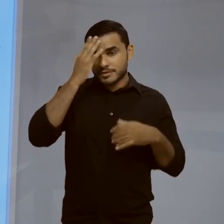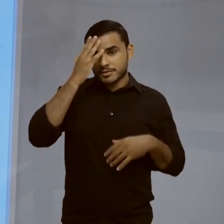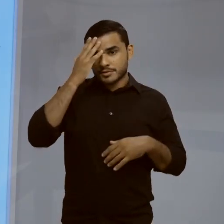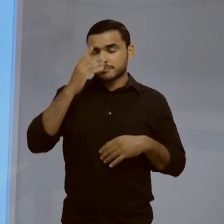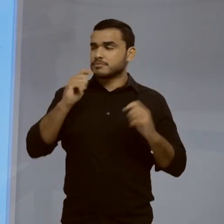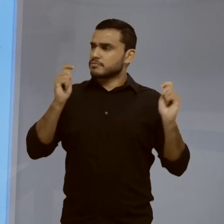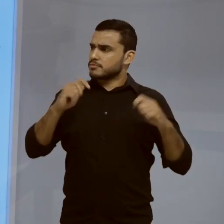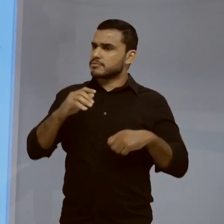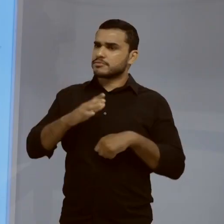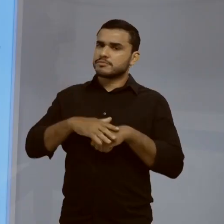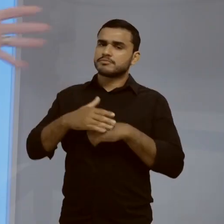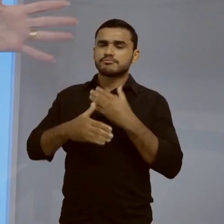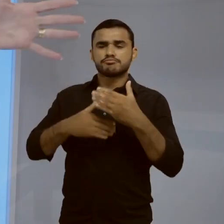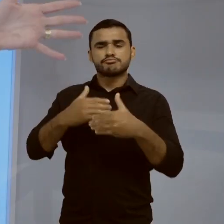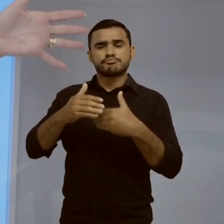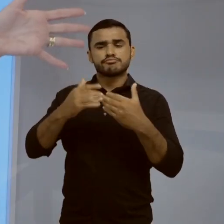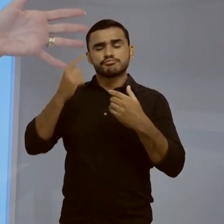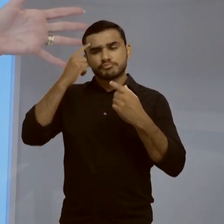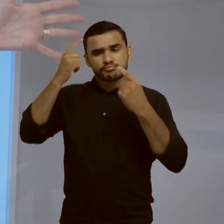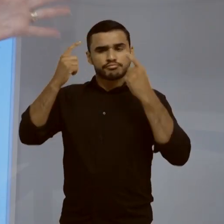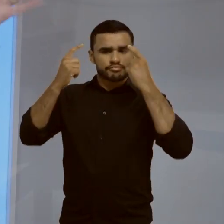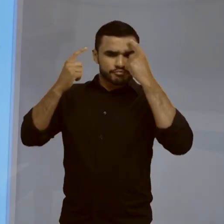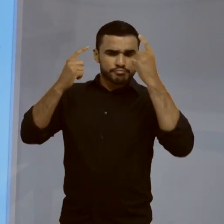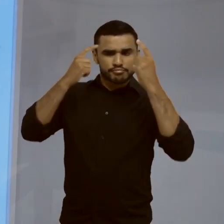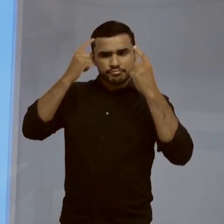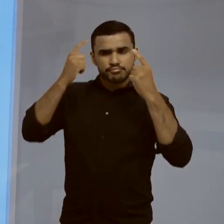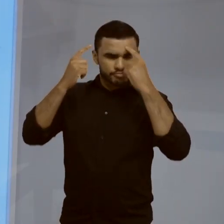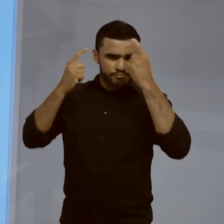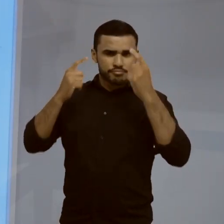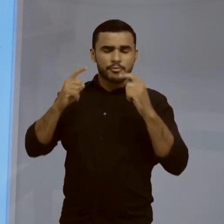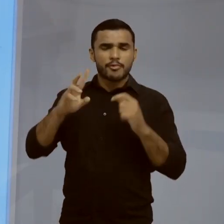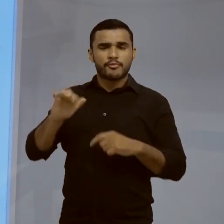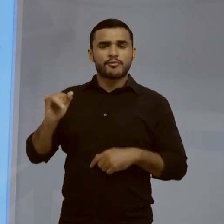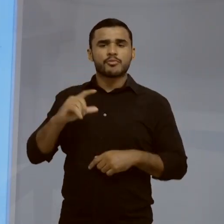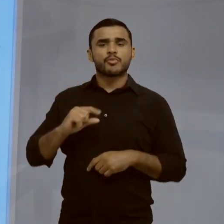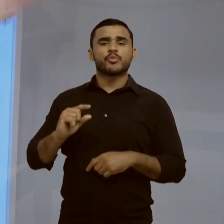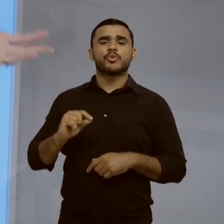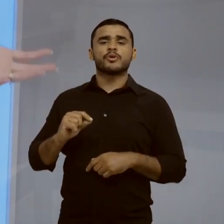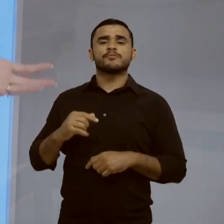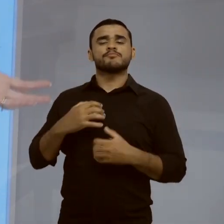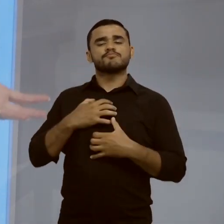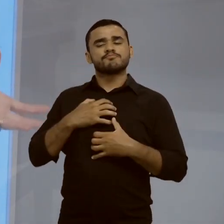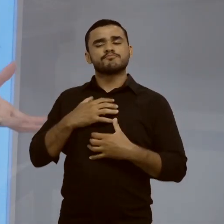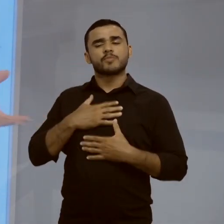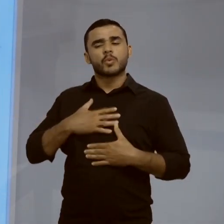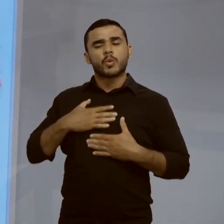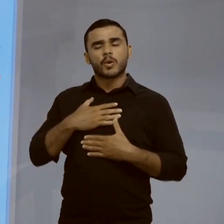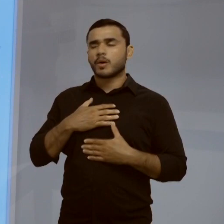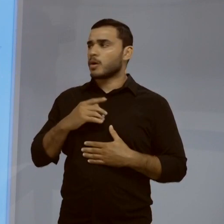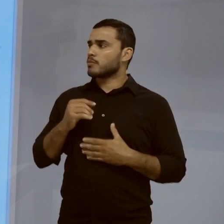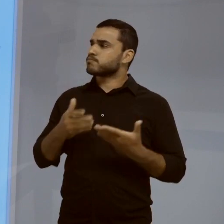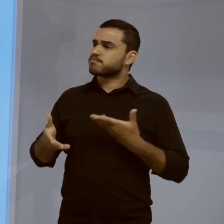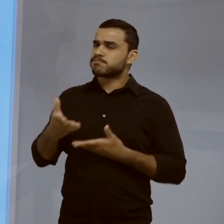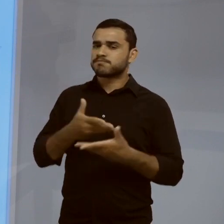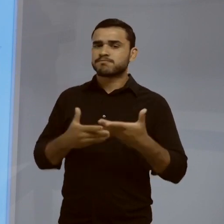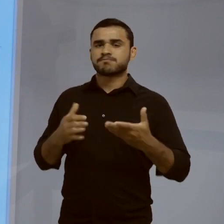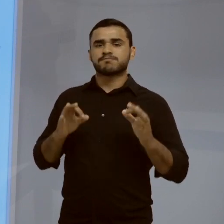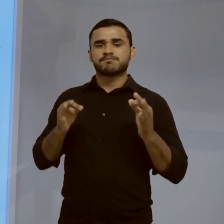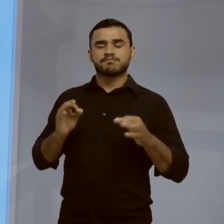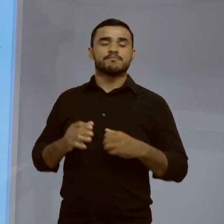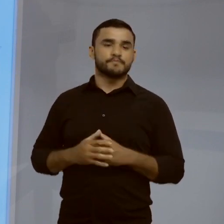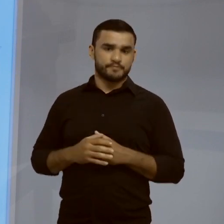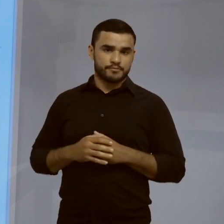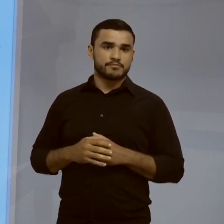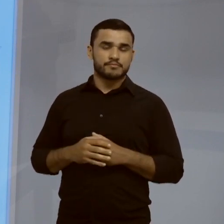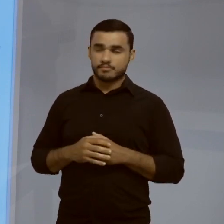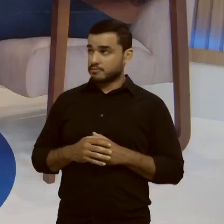informações venham surgindo quando eles cheguem, eles vão até ter o prazer de compartilhar isso que foi aprendido. Sim, né? As